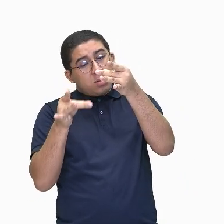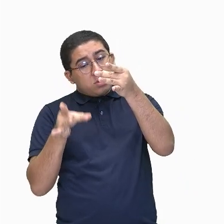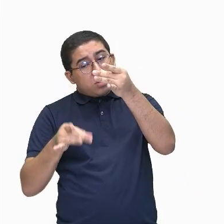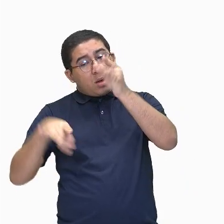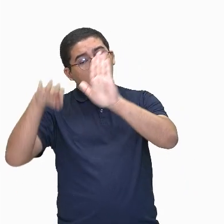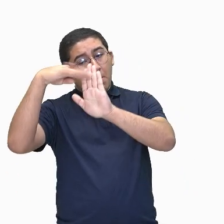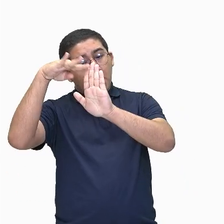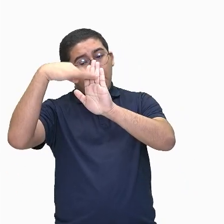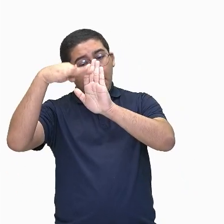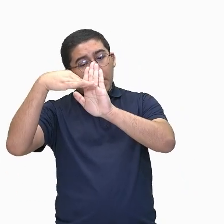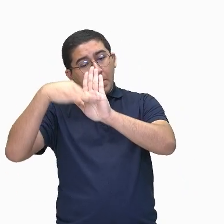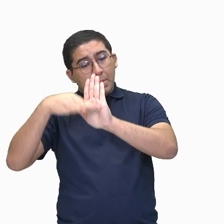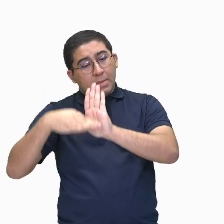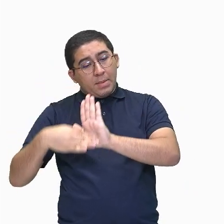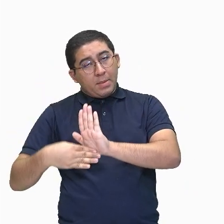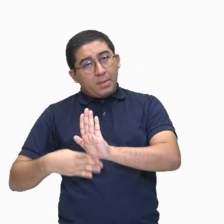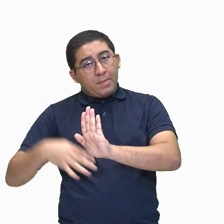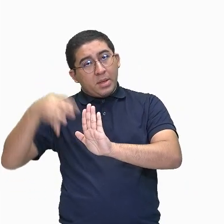forma mais